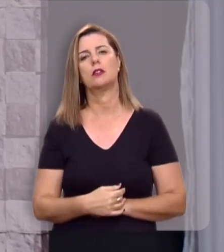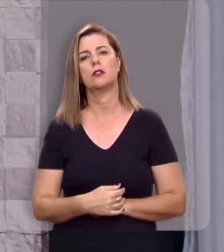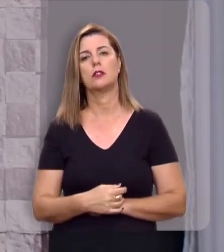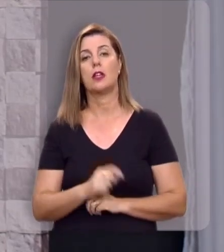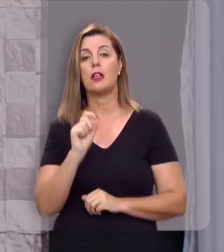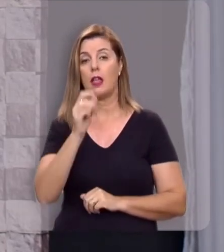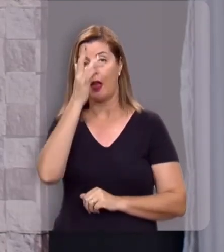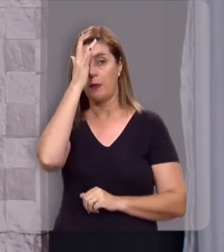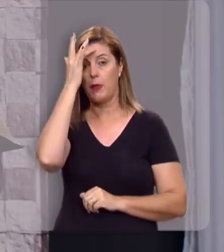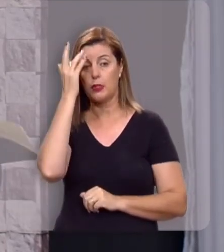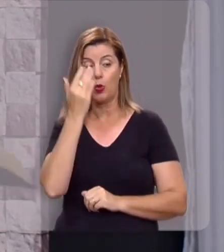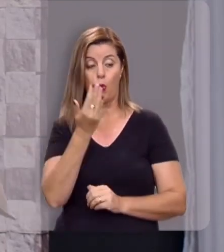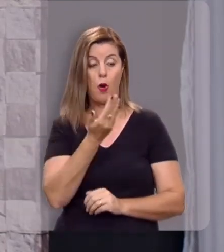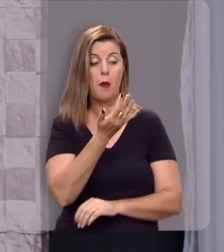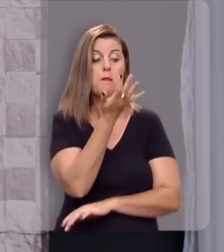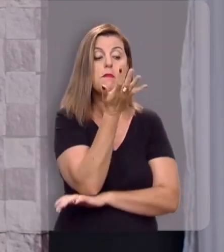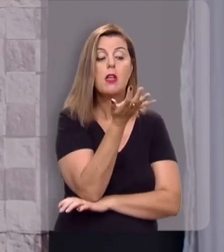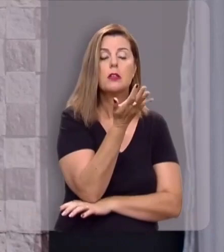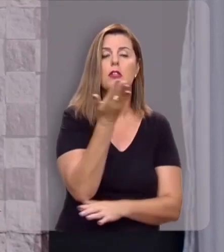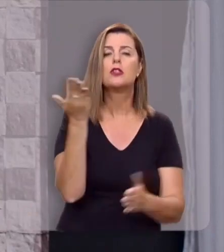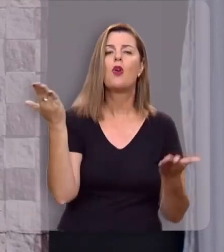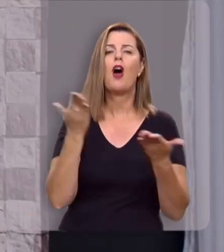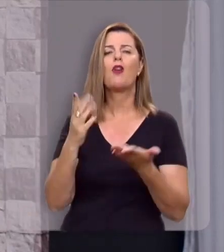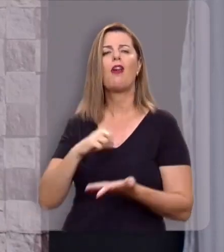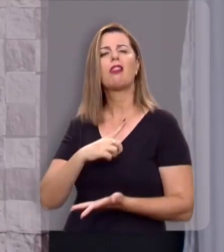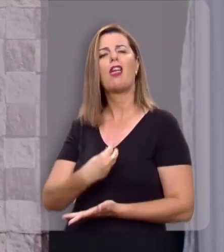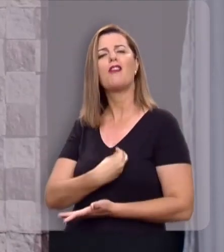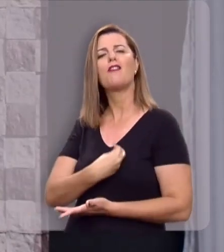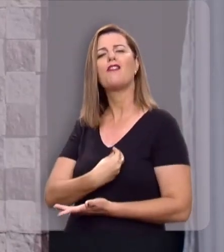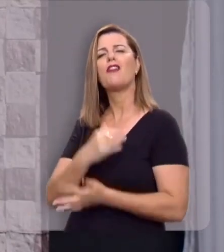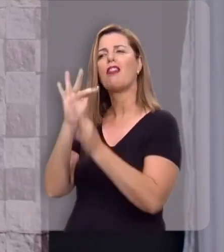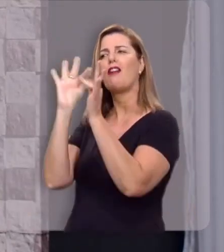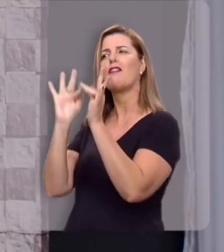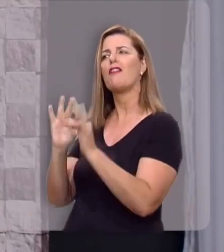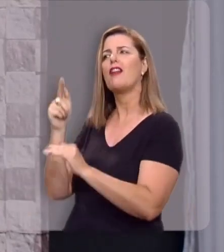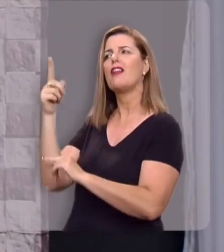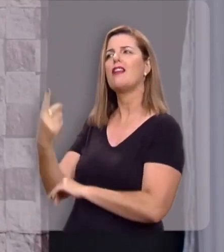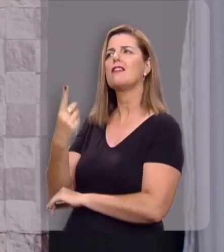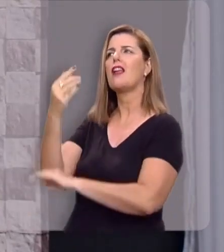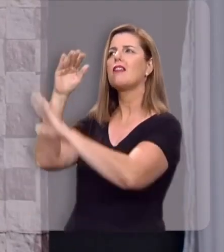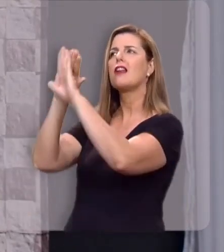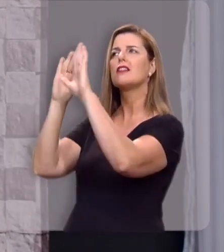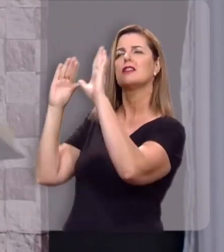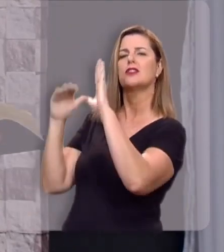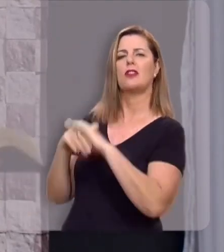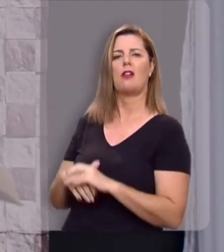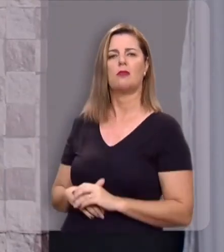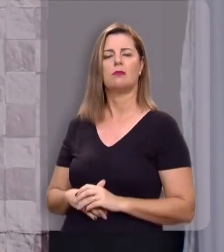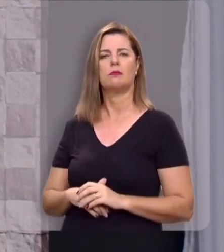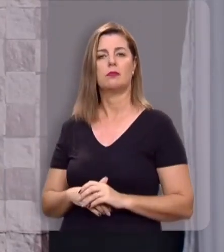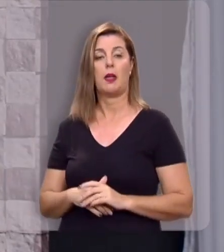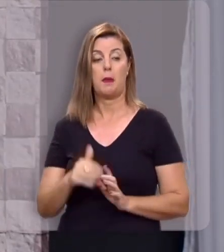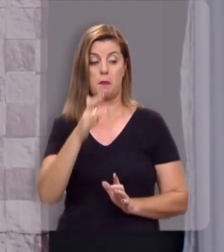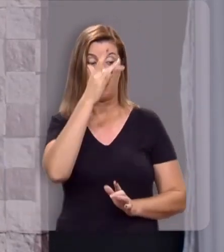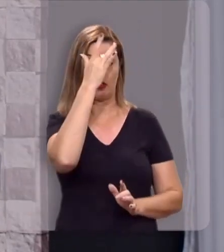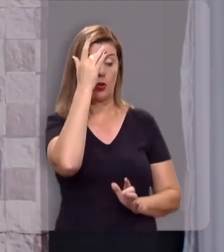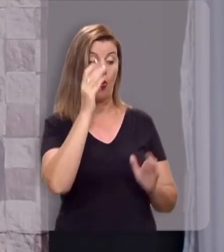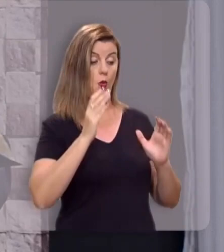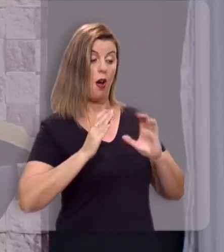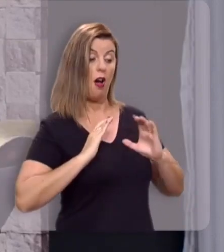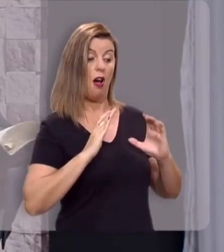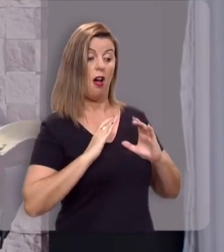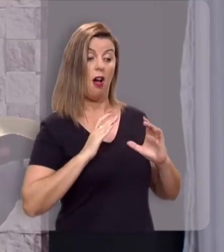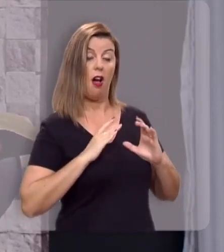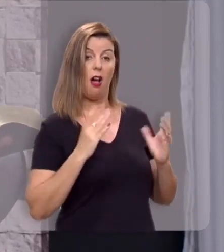eternidade. Aquele que aqui foi um mendigo, agora desfruta da bem-aventurança eterna no seio de Abraão. Aquele